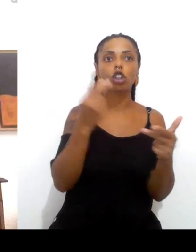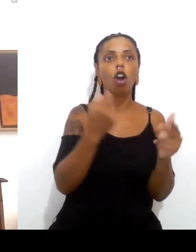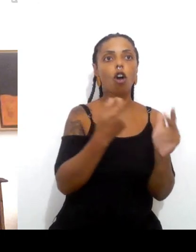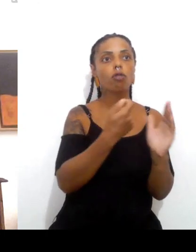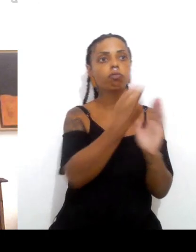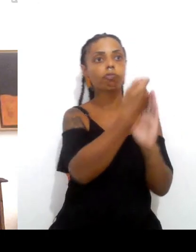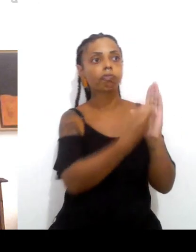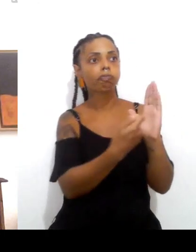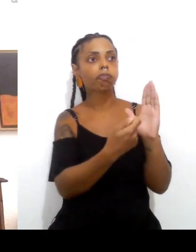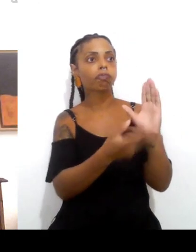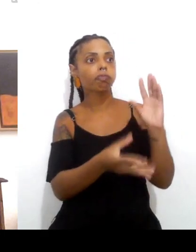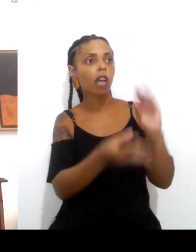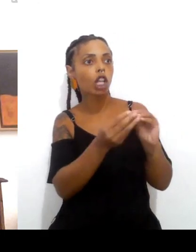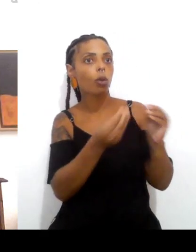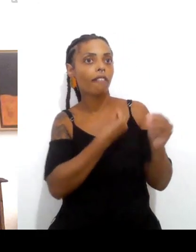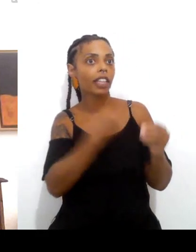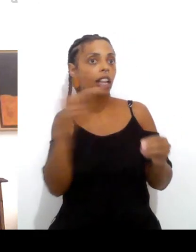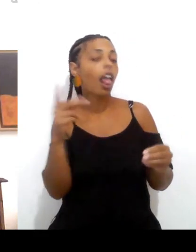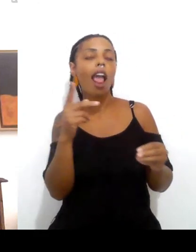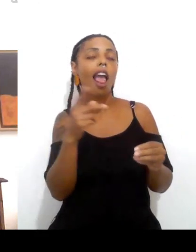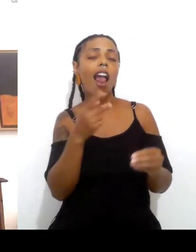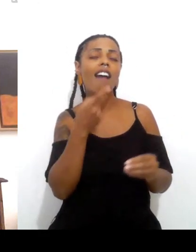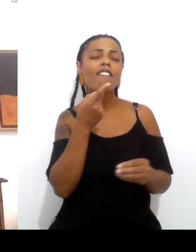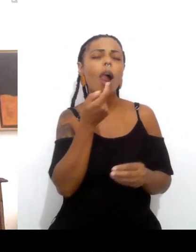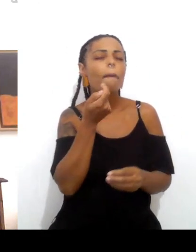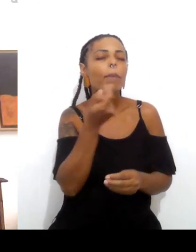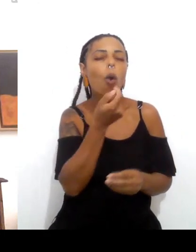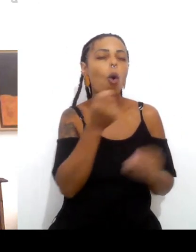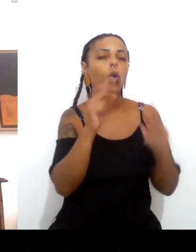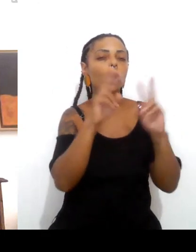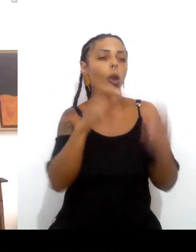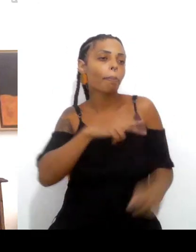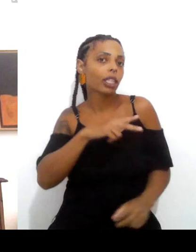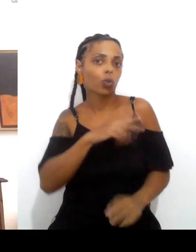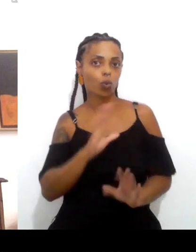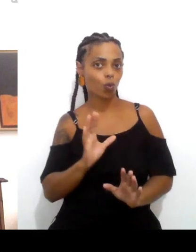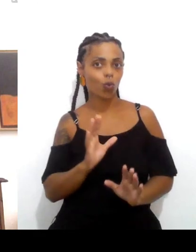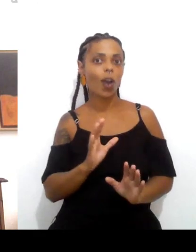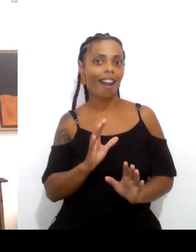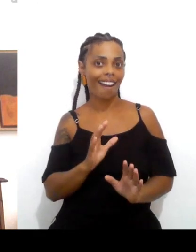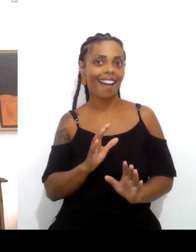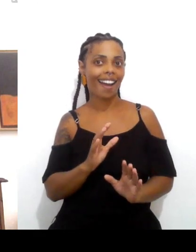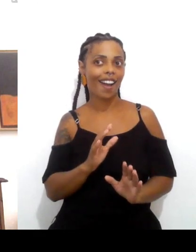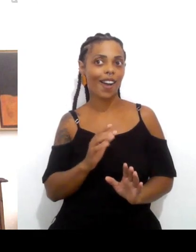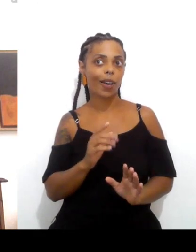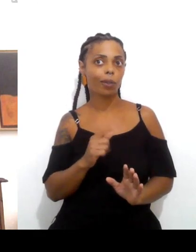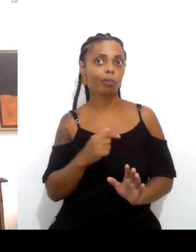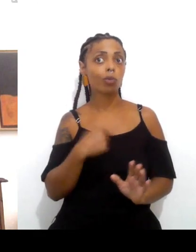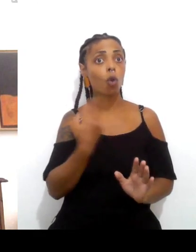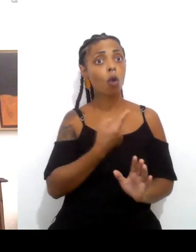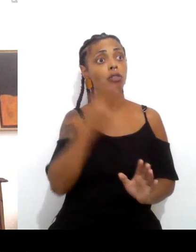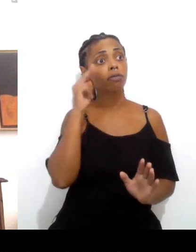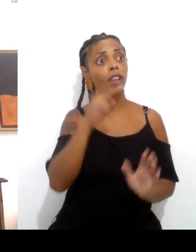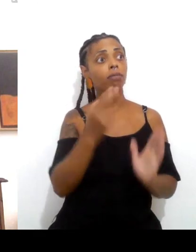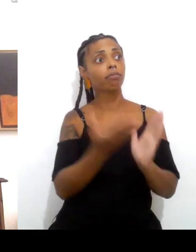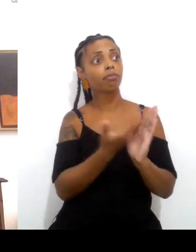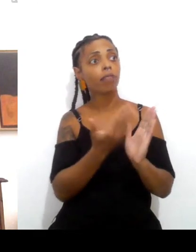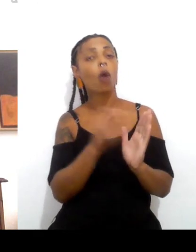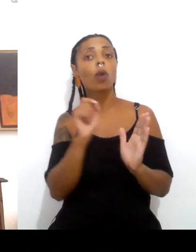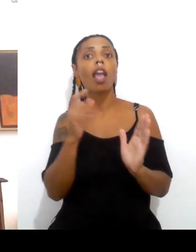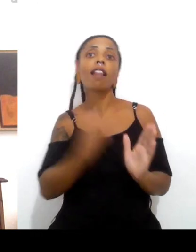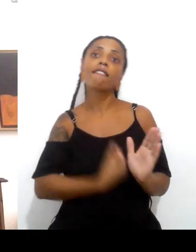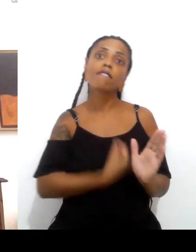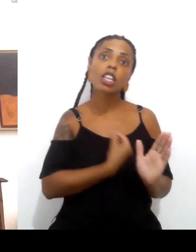Eram poucas palavras os catálogos a gente vê aquele vivia e morava em Londres quando